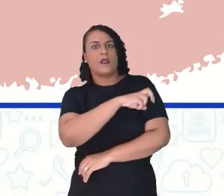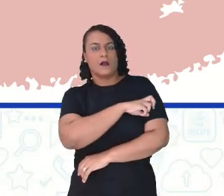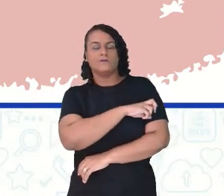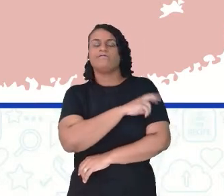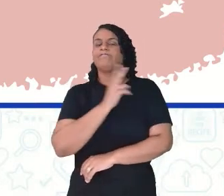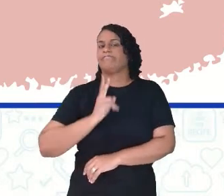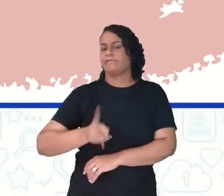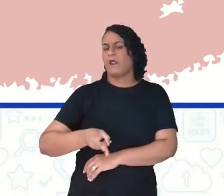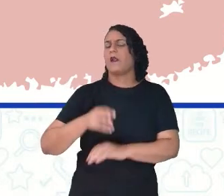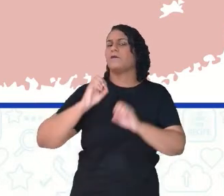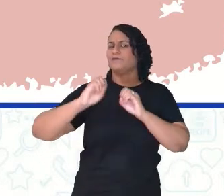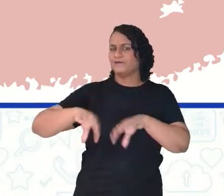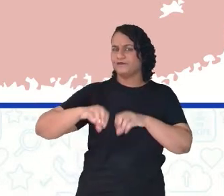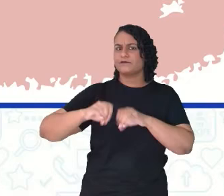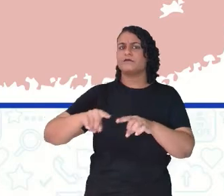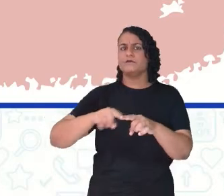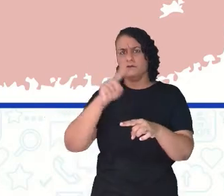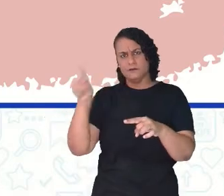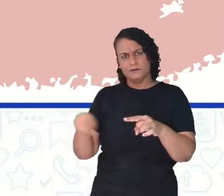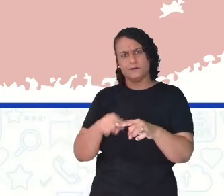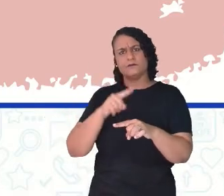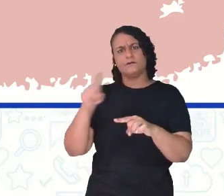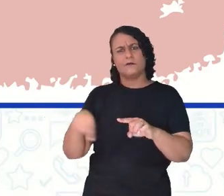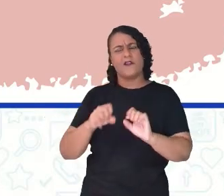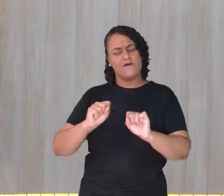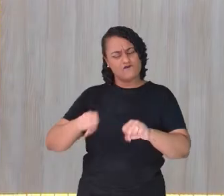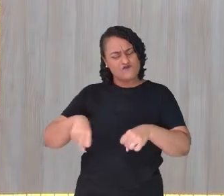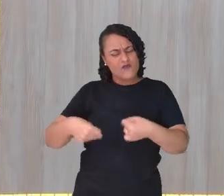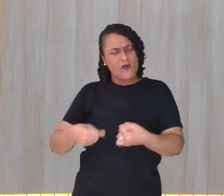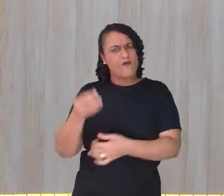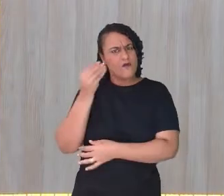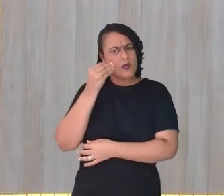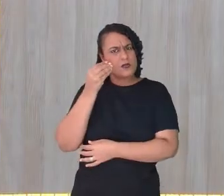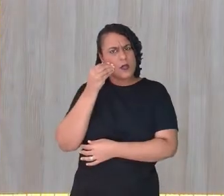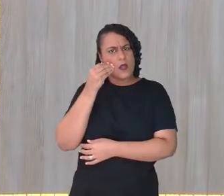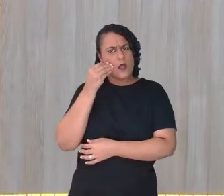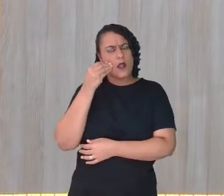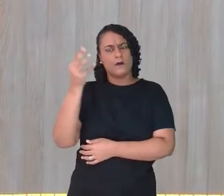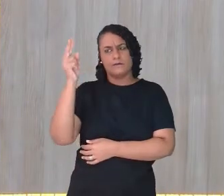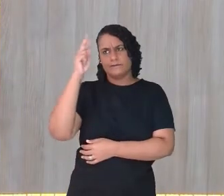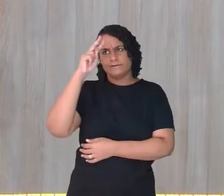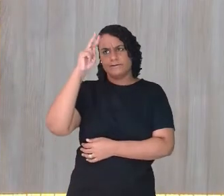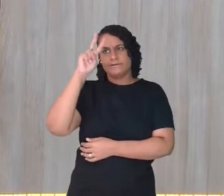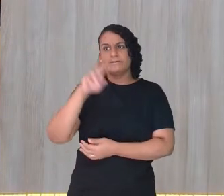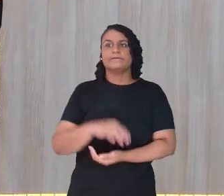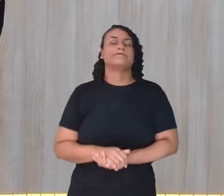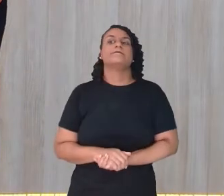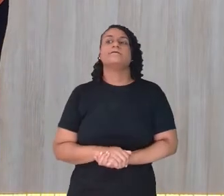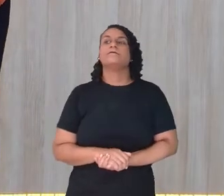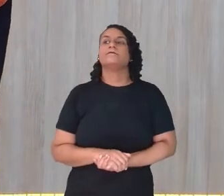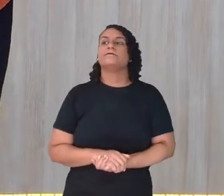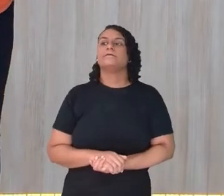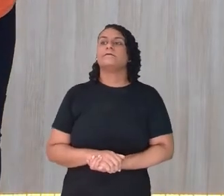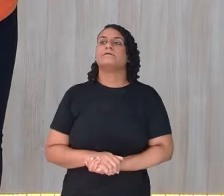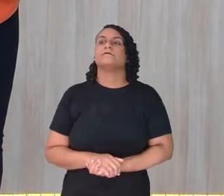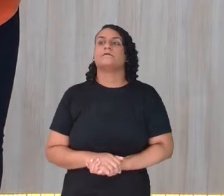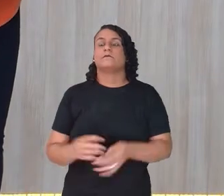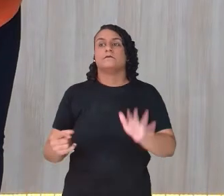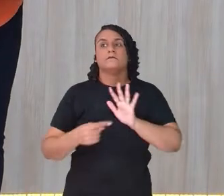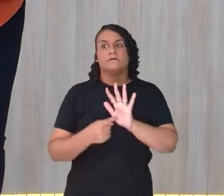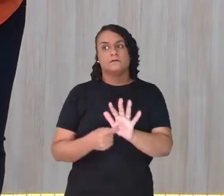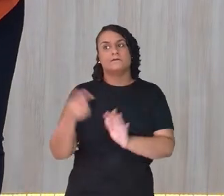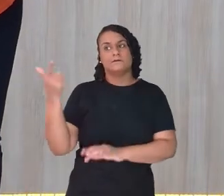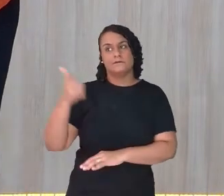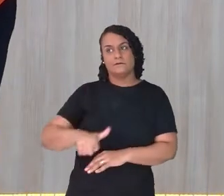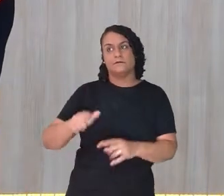com vocês essa questão. Então, vamos forçar um pouquinho a mente e tentar lembrar. O que é que nós temos mais? Mais uma vez eu estou mostrando aí o